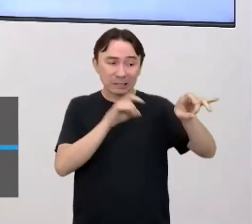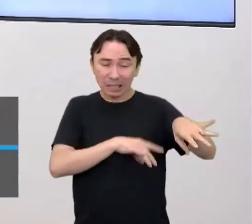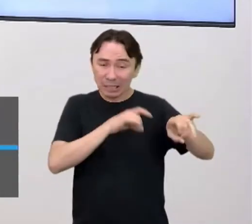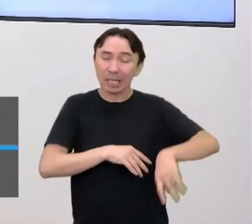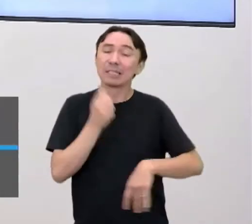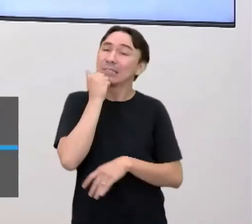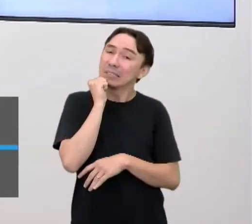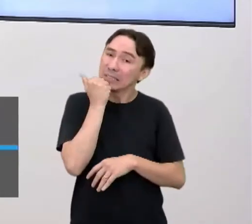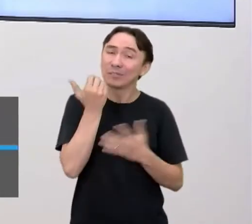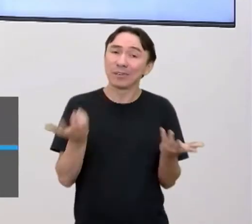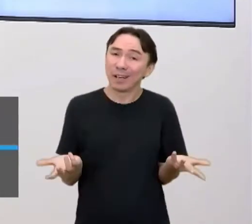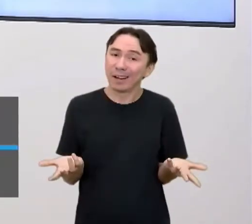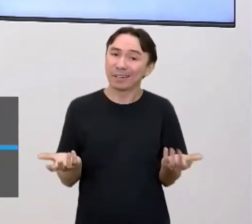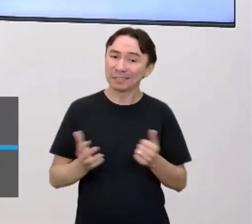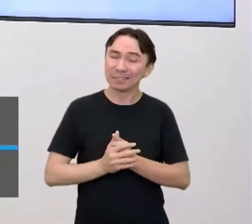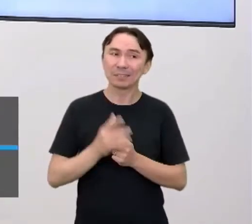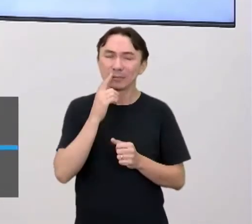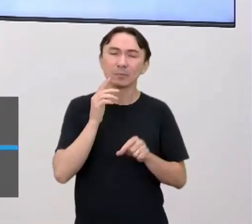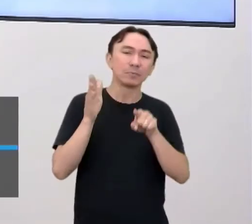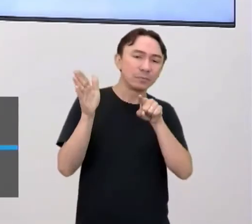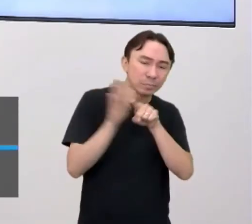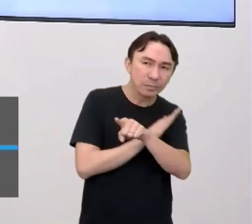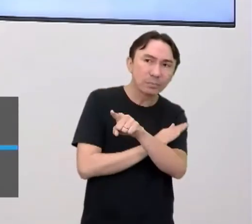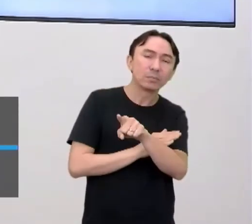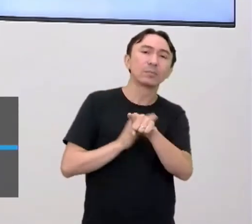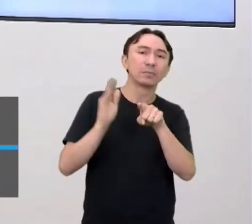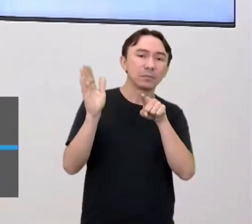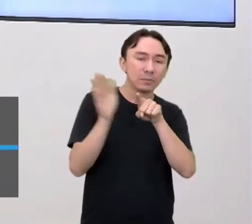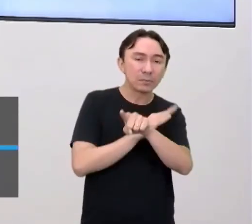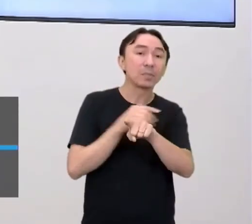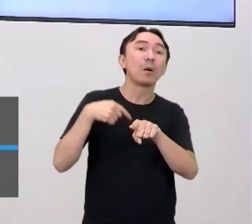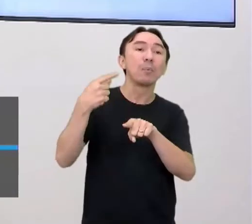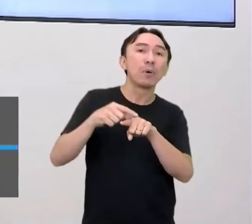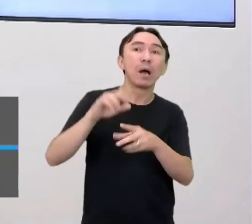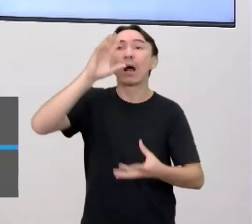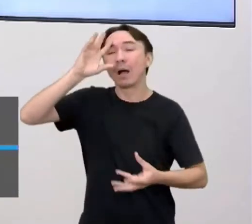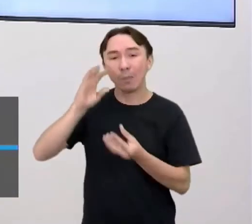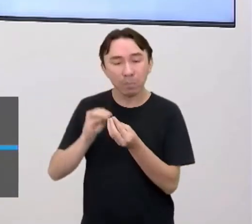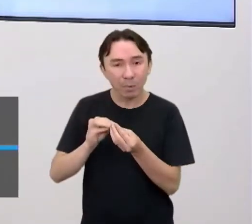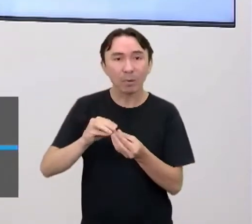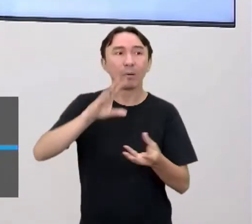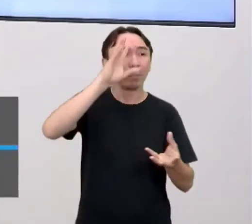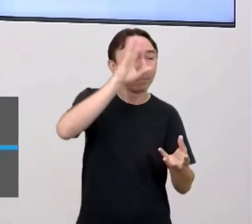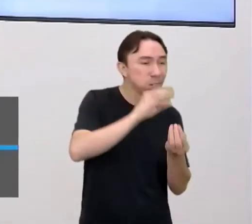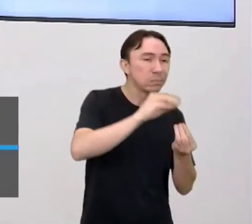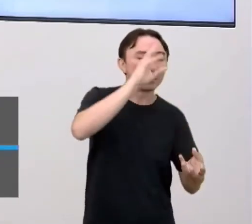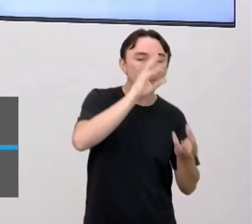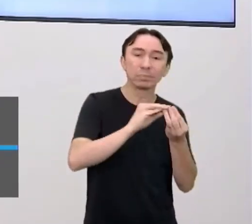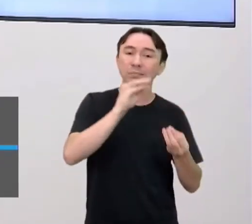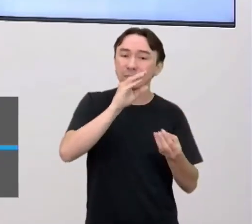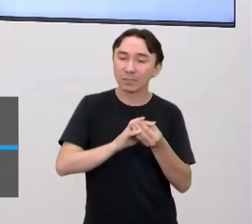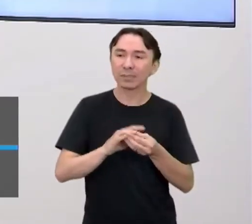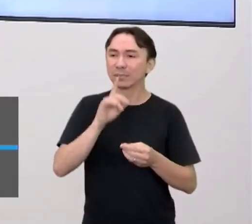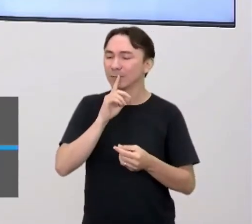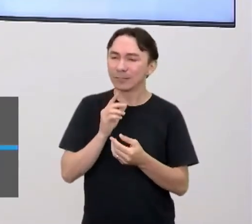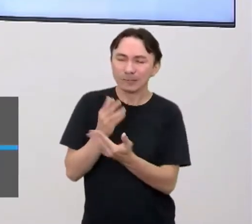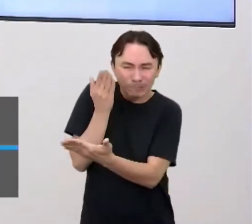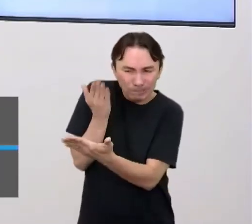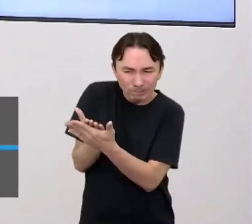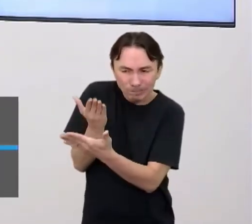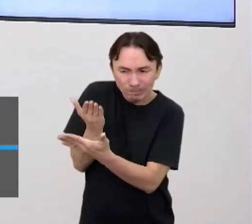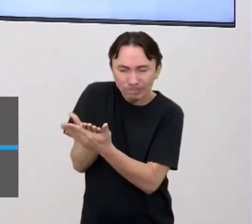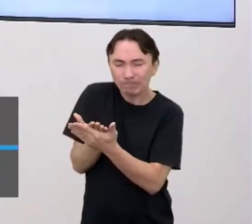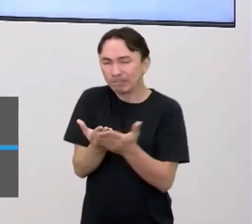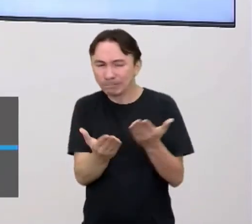alguns consensos até a gente ter ali escolhido a partir de muitos estudos